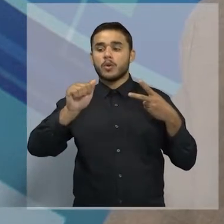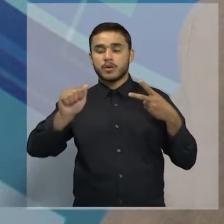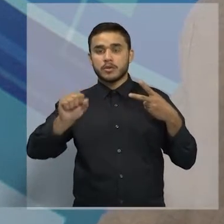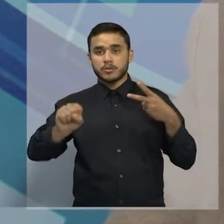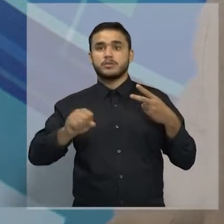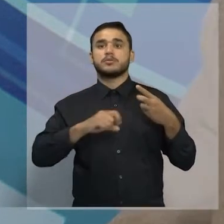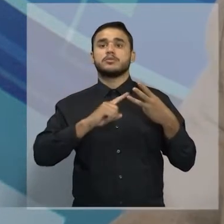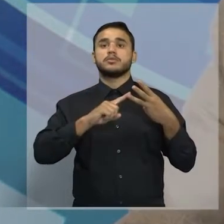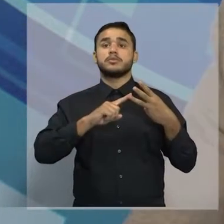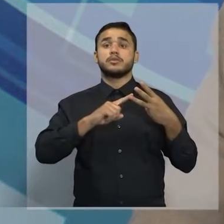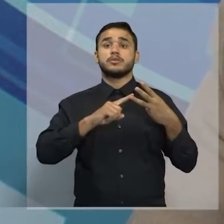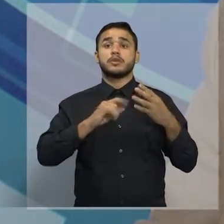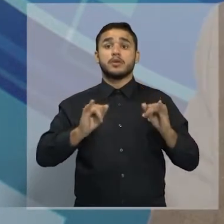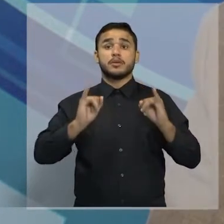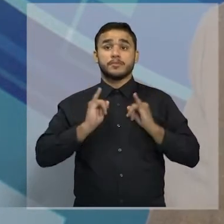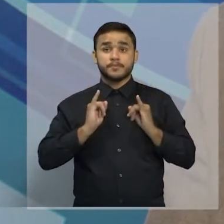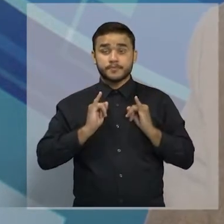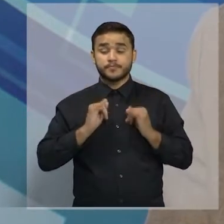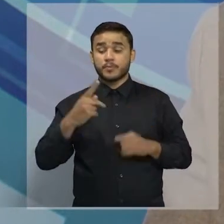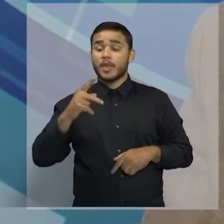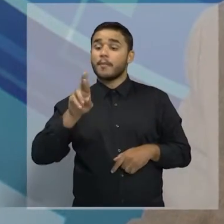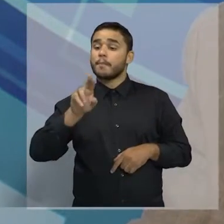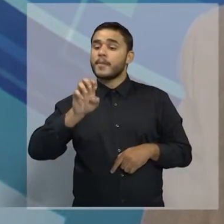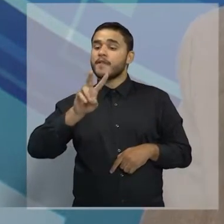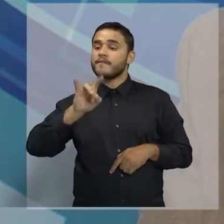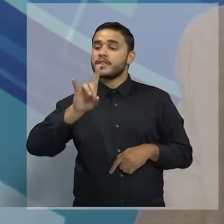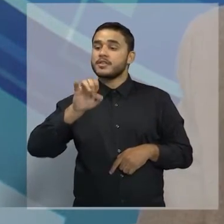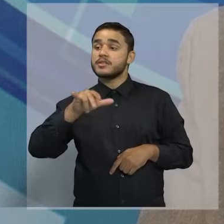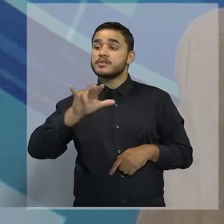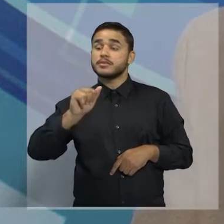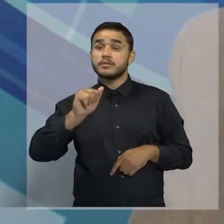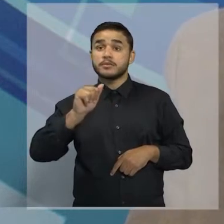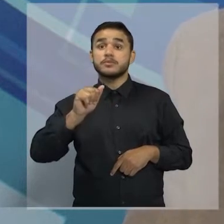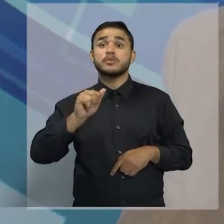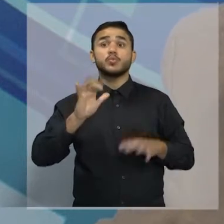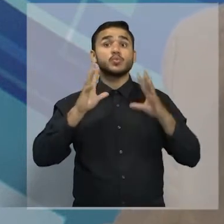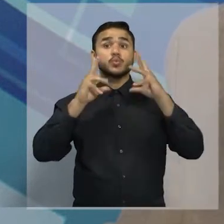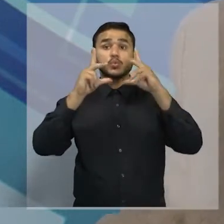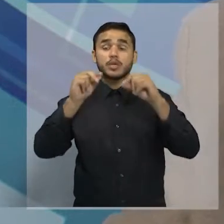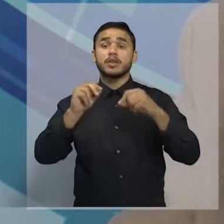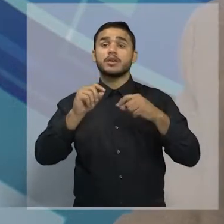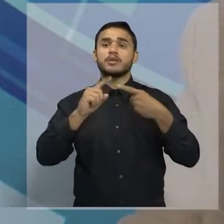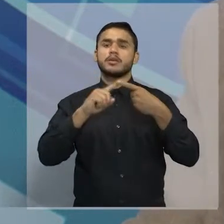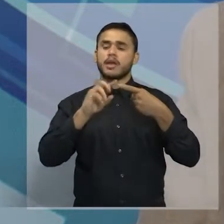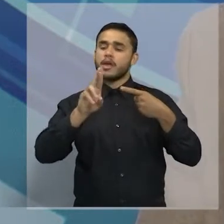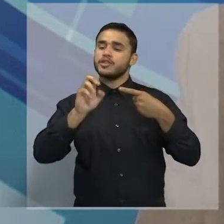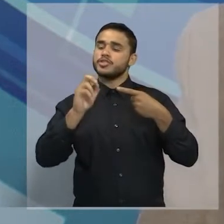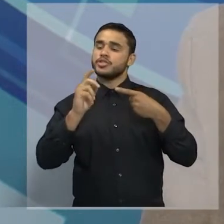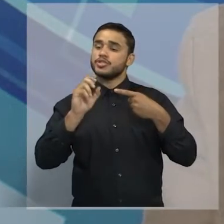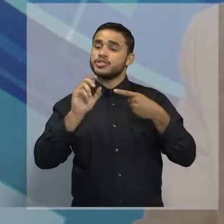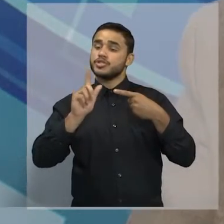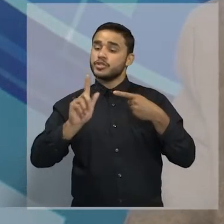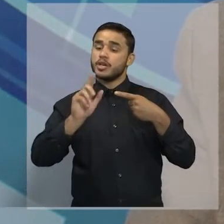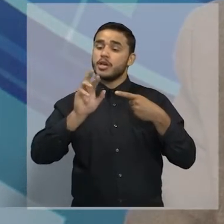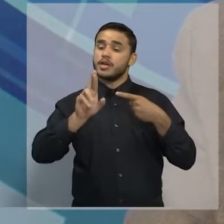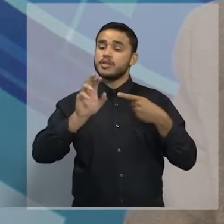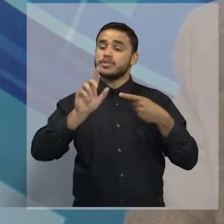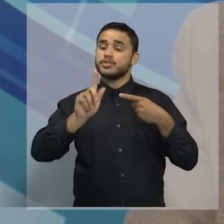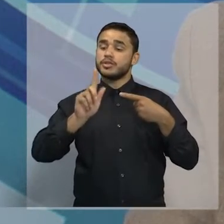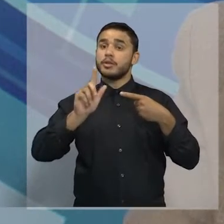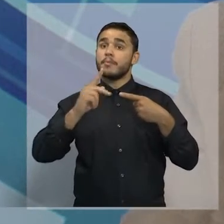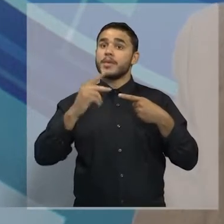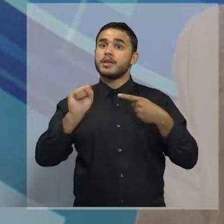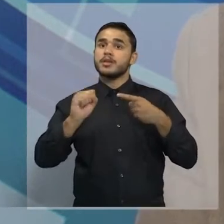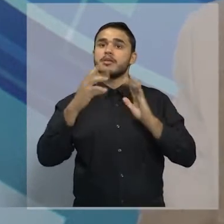tem a Previdência. A Previdência tem o RGPS, que é o Regime Geral da Previdência Social, que é o regime que a instituição